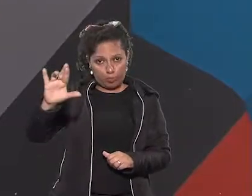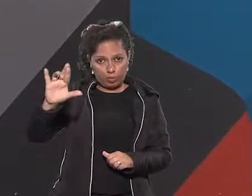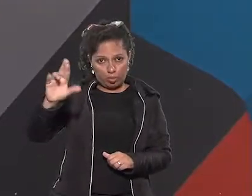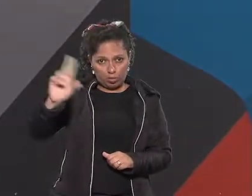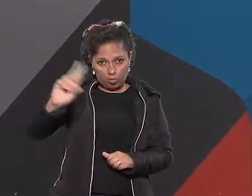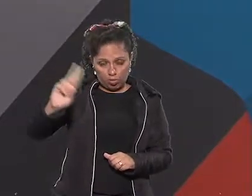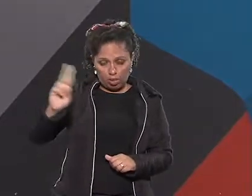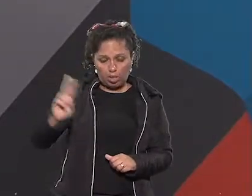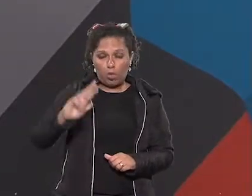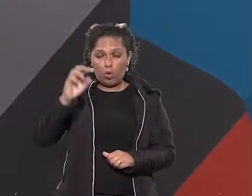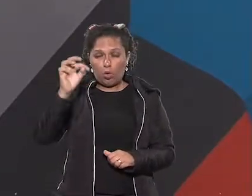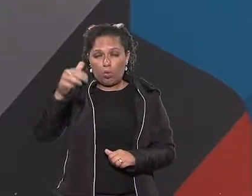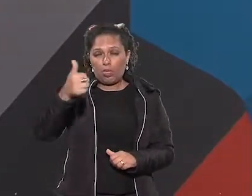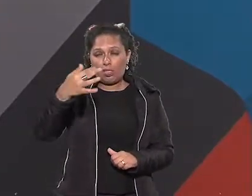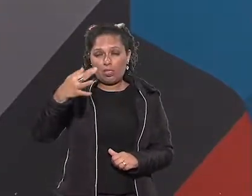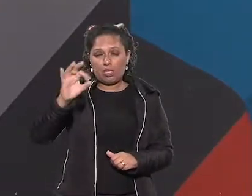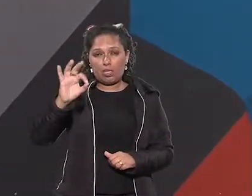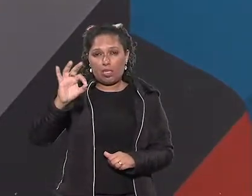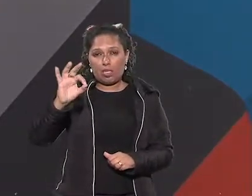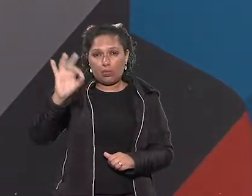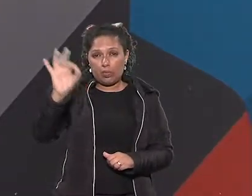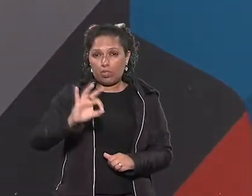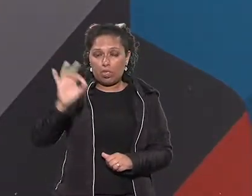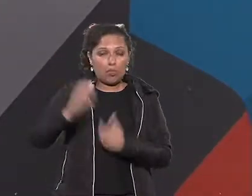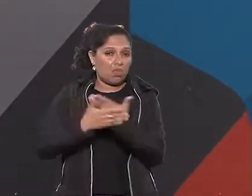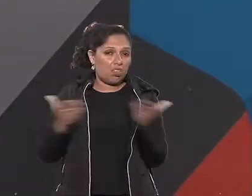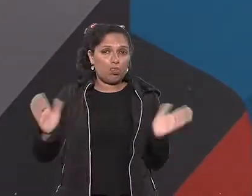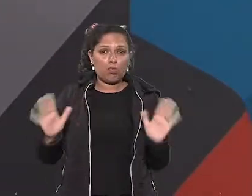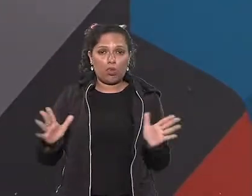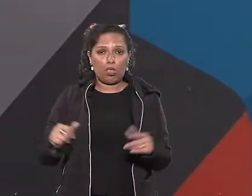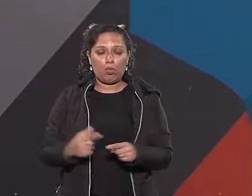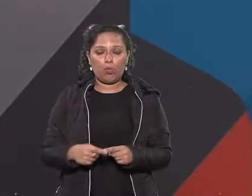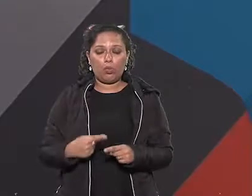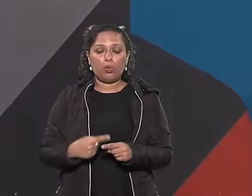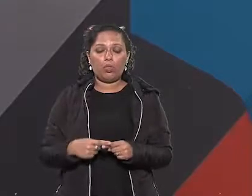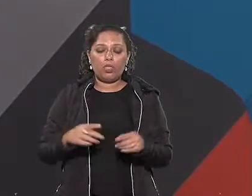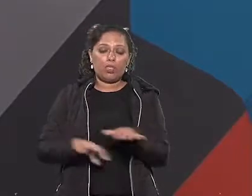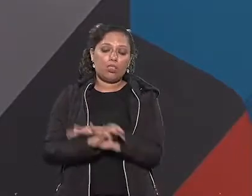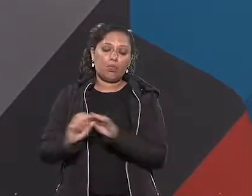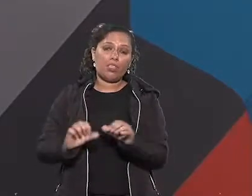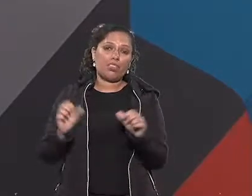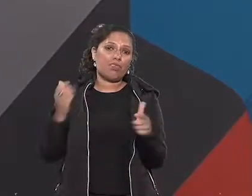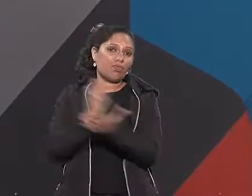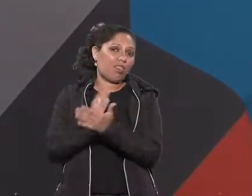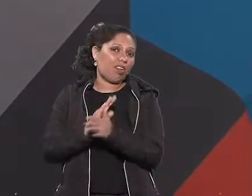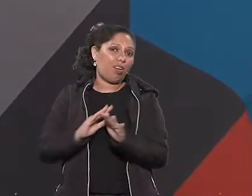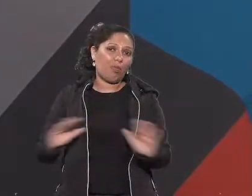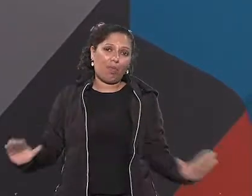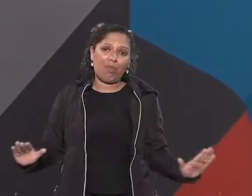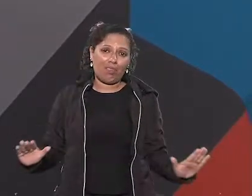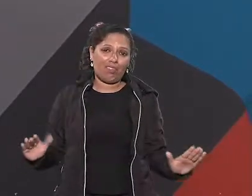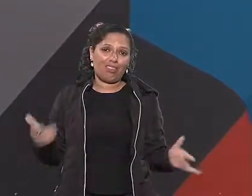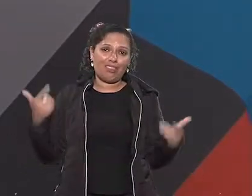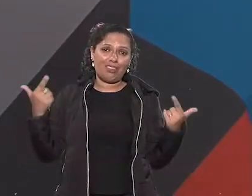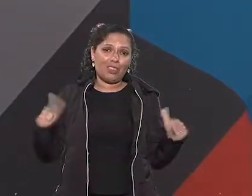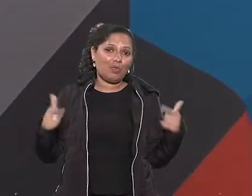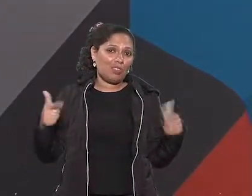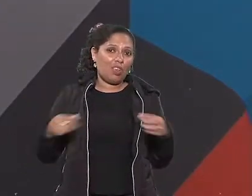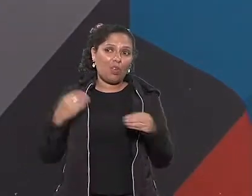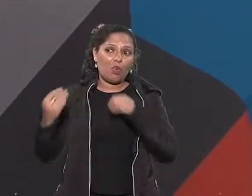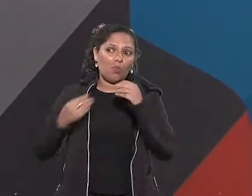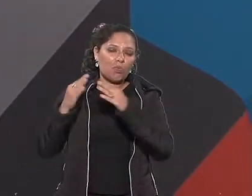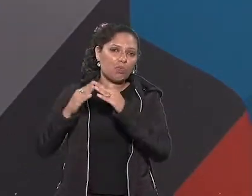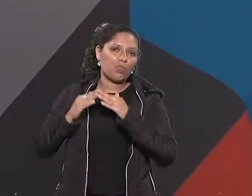70% já se perderam. Por quê? Porque as empresas faliram. Não tem mais como você